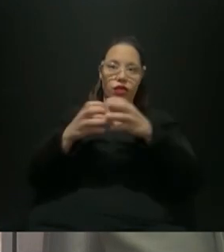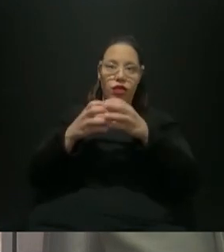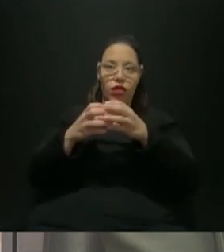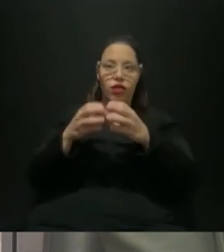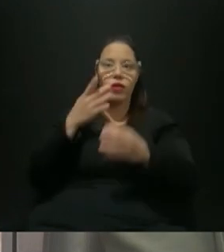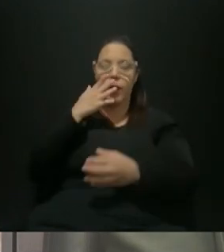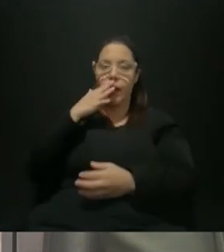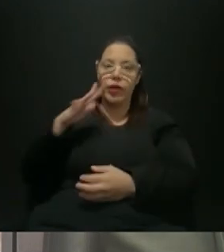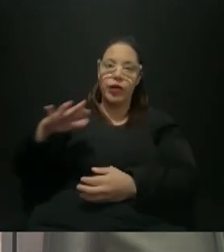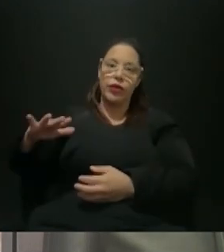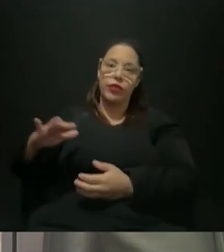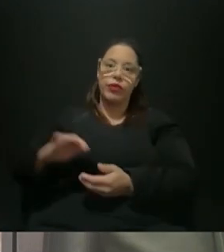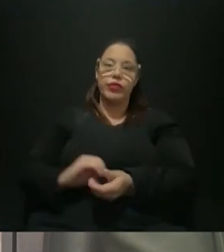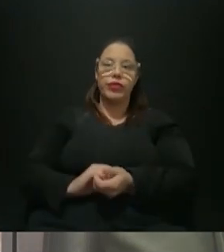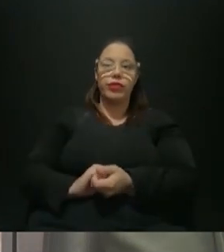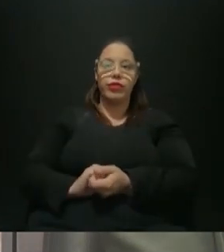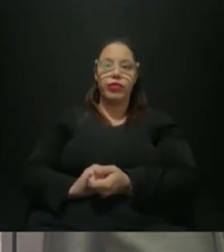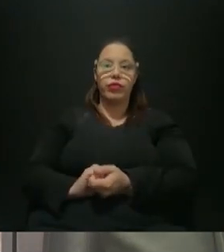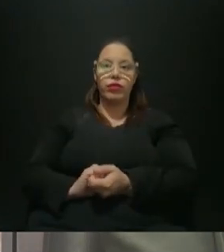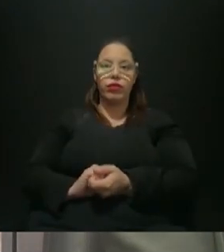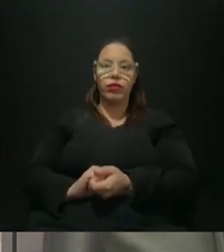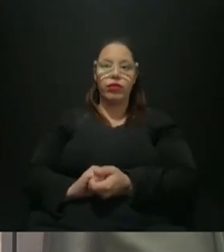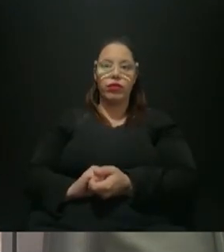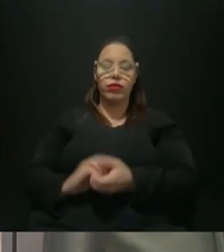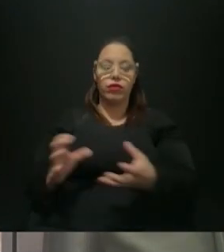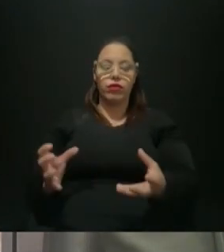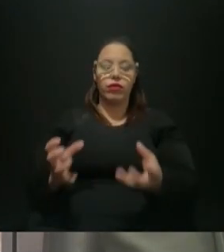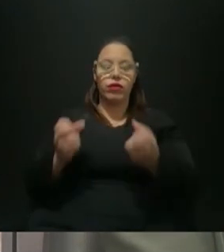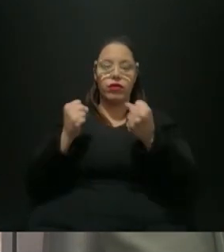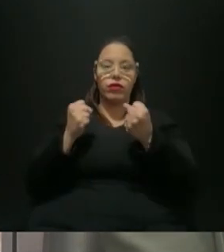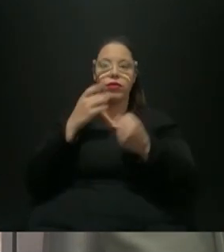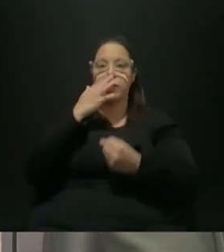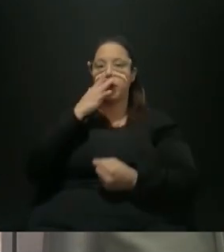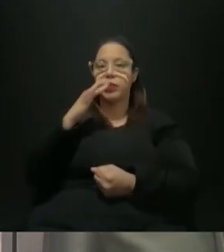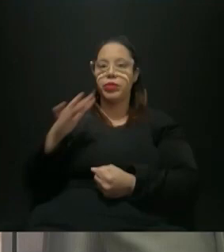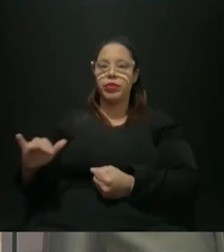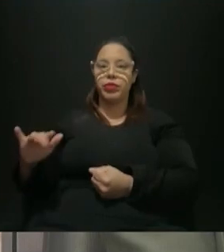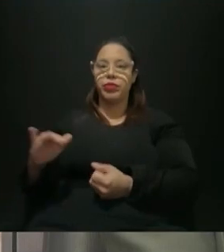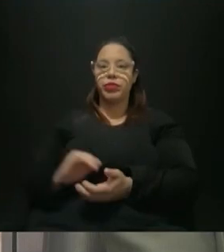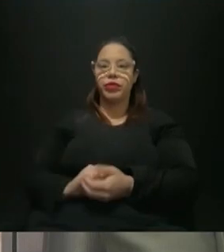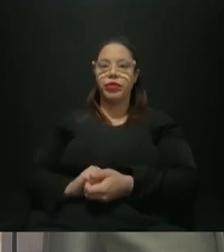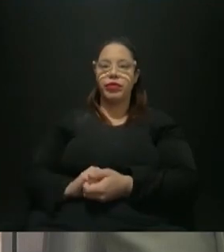E quando a gente pega a criança,